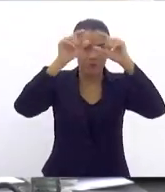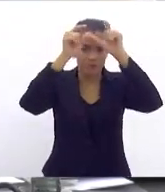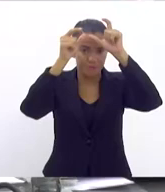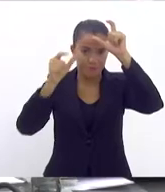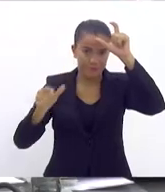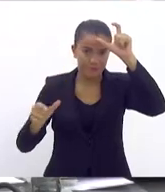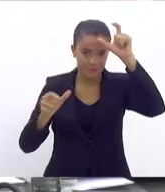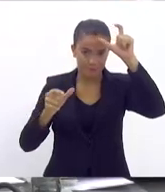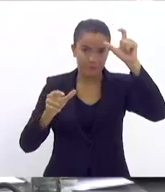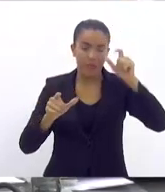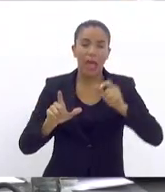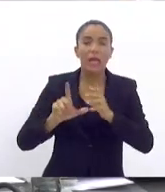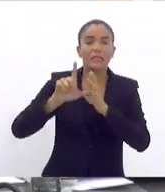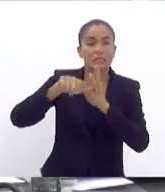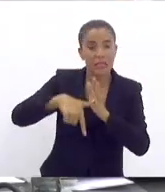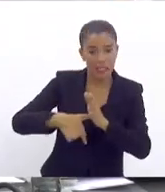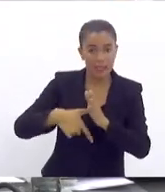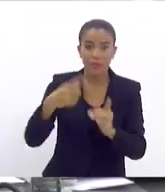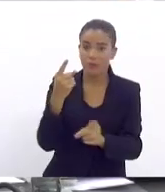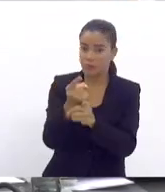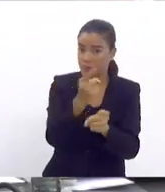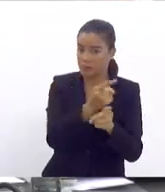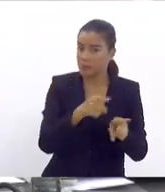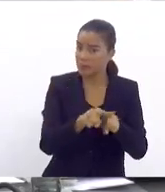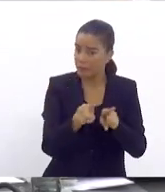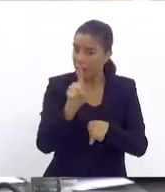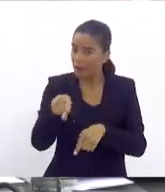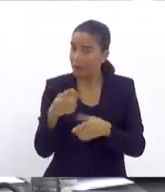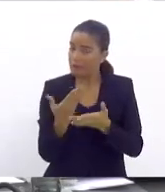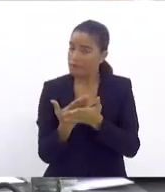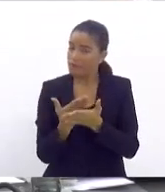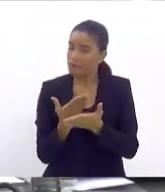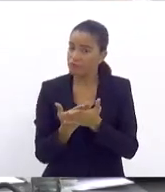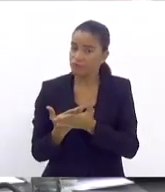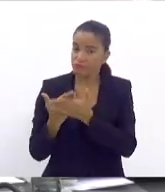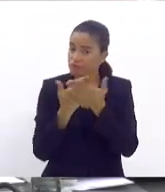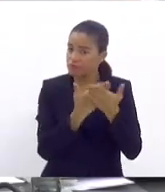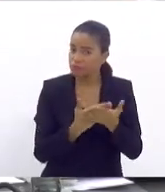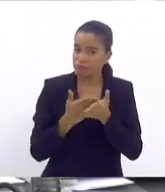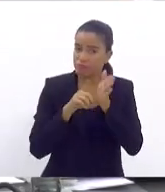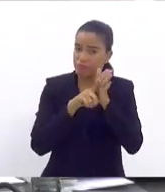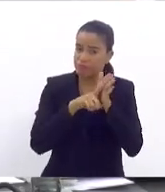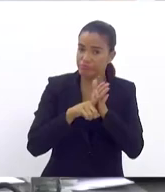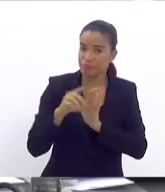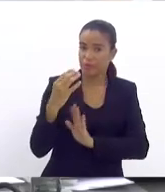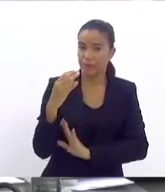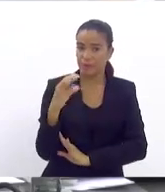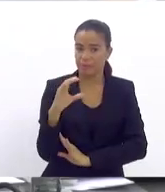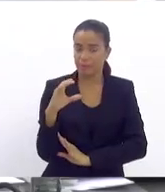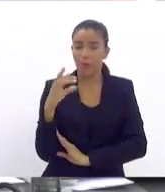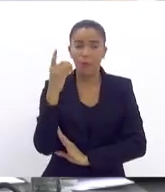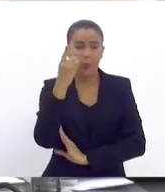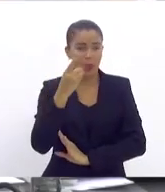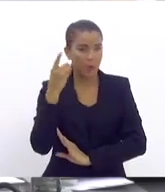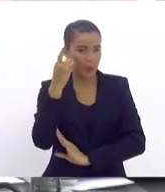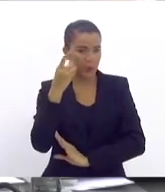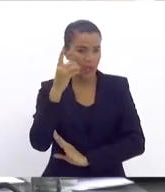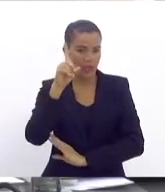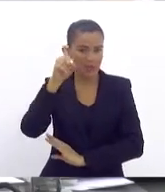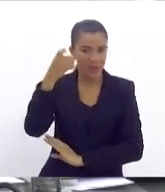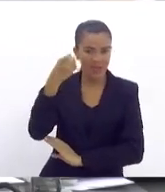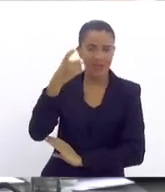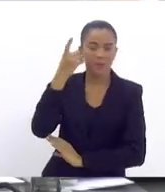surja tardiamente. Isso também são estudos. Mas o que eu quero dizer é, naquele momento, o deputado Marcelo Cabeleireiro tinha uma